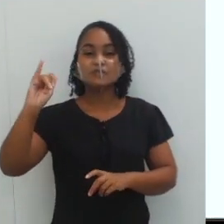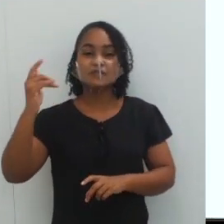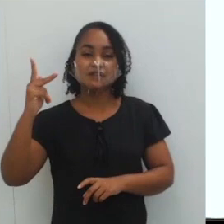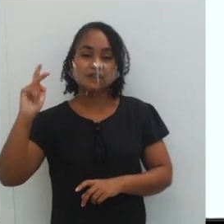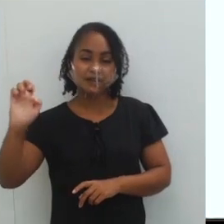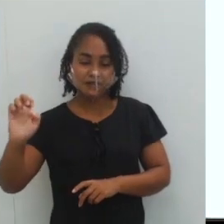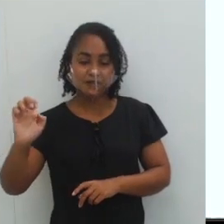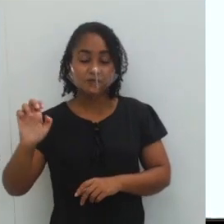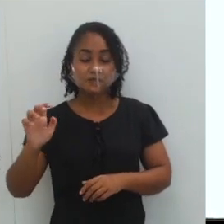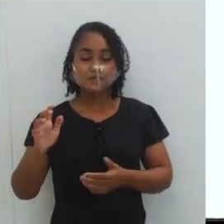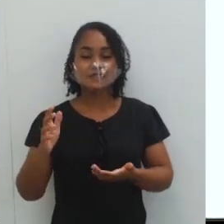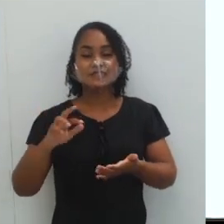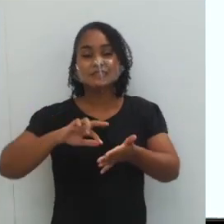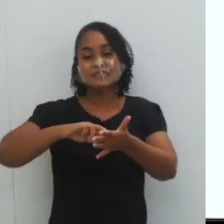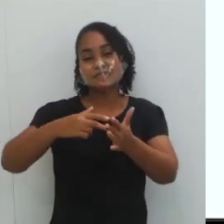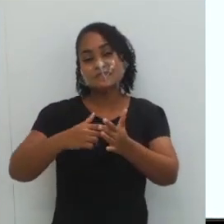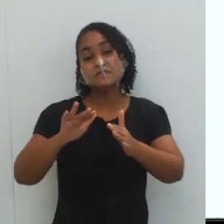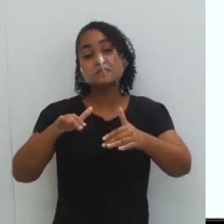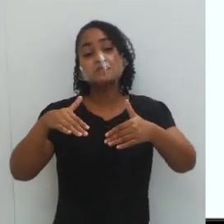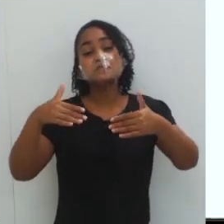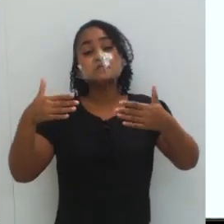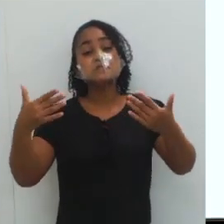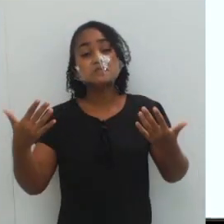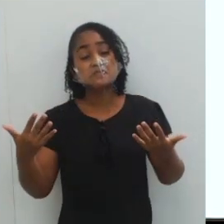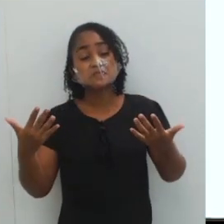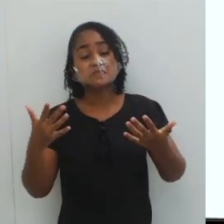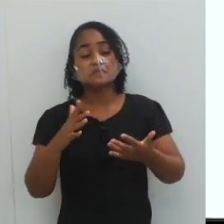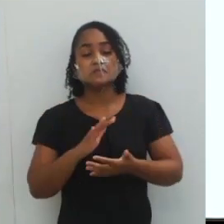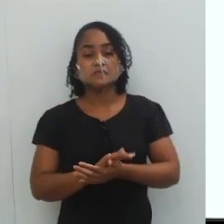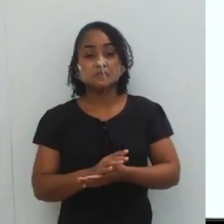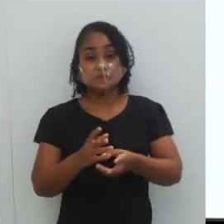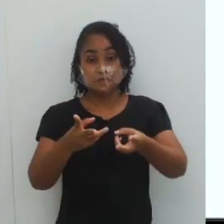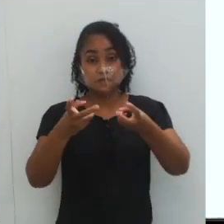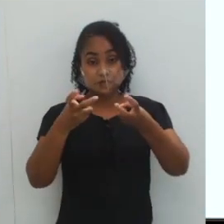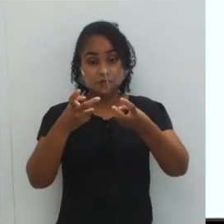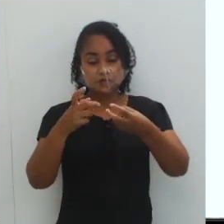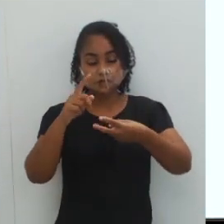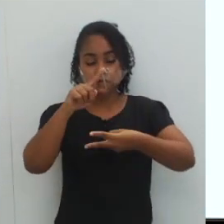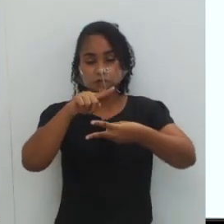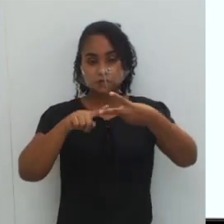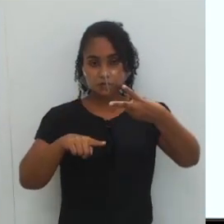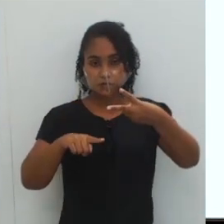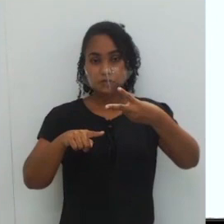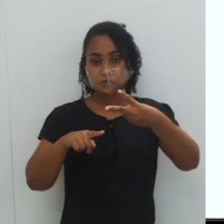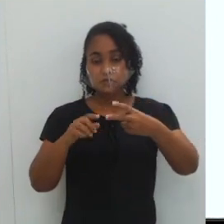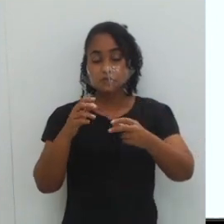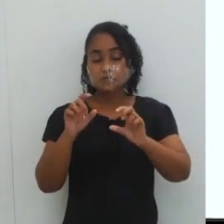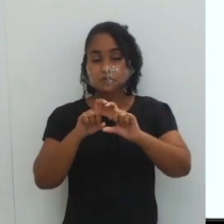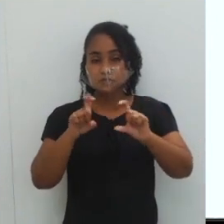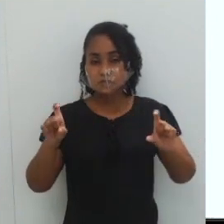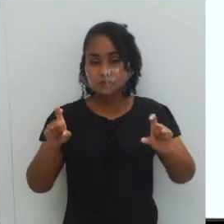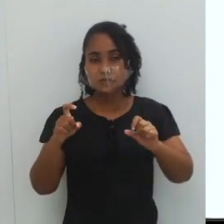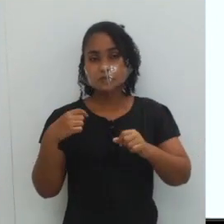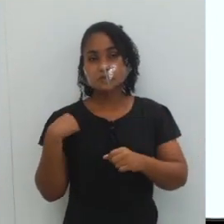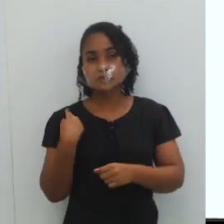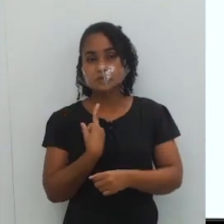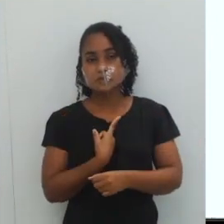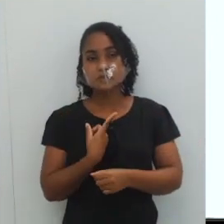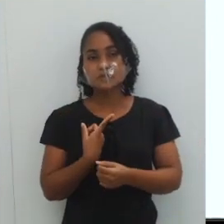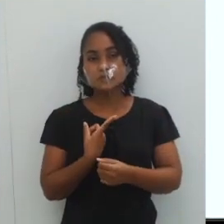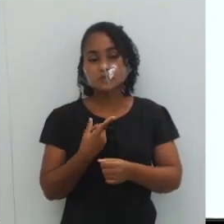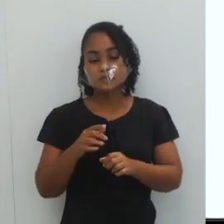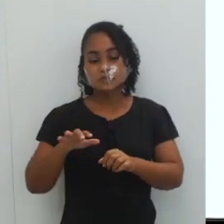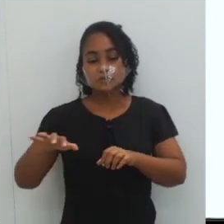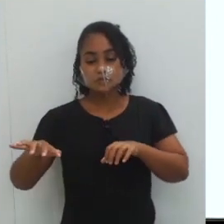while, ou seja, enquanto, né? Então observem as duas sentenças para a